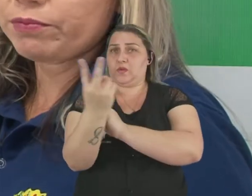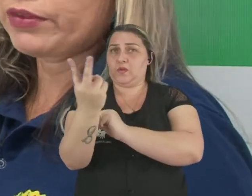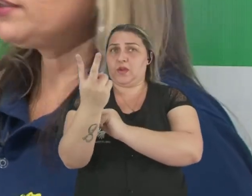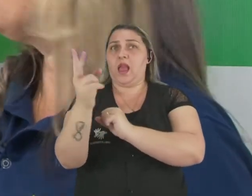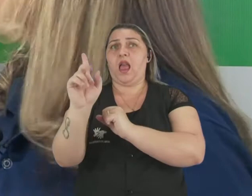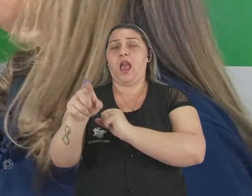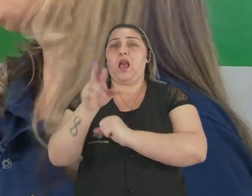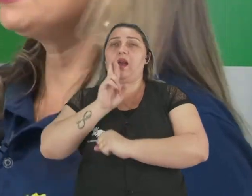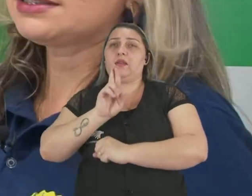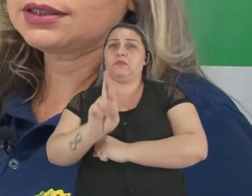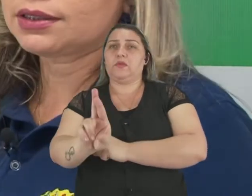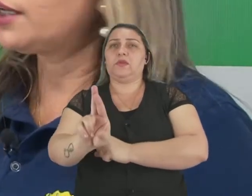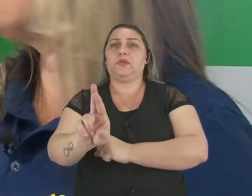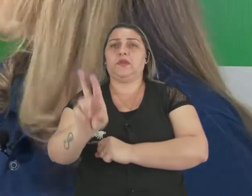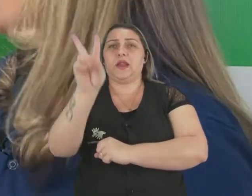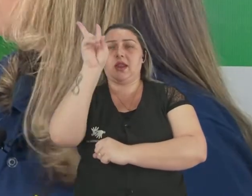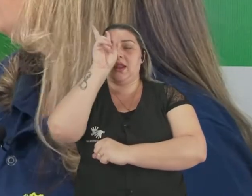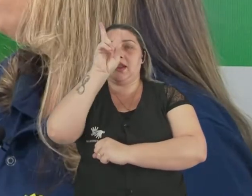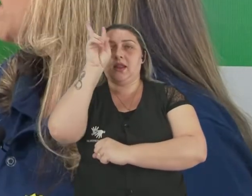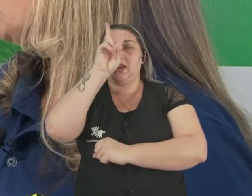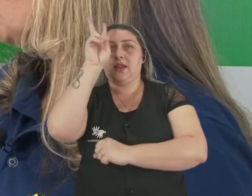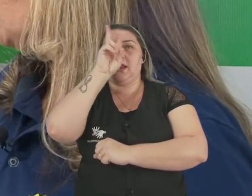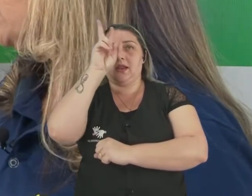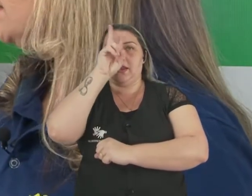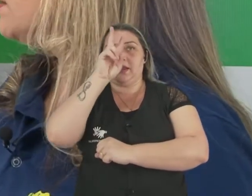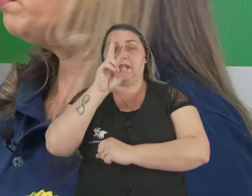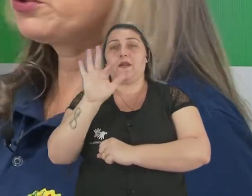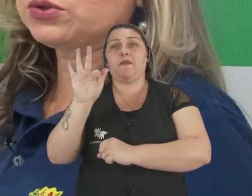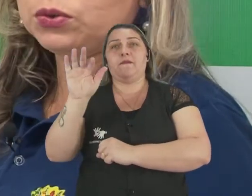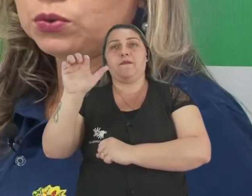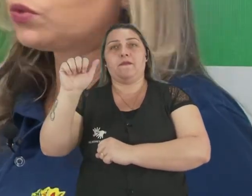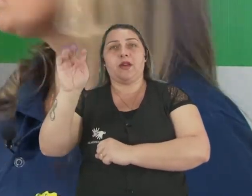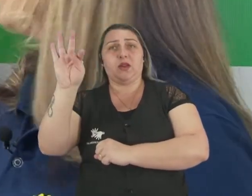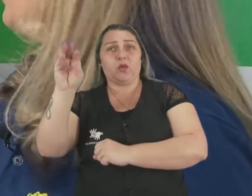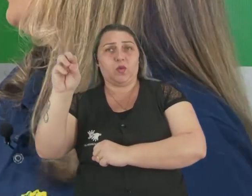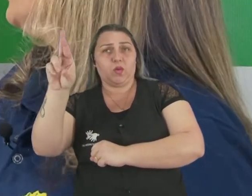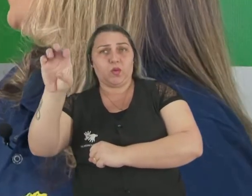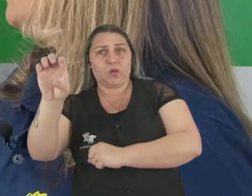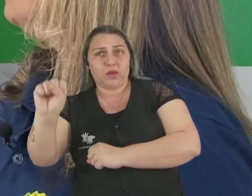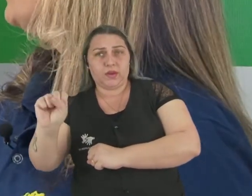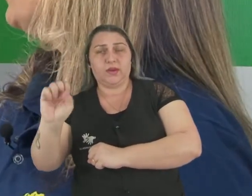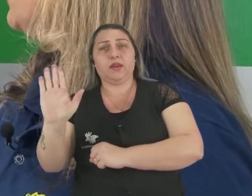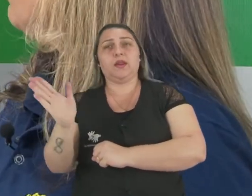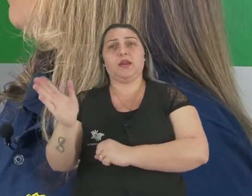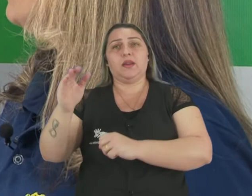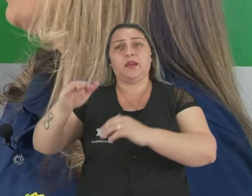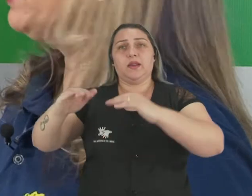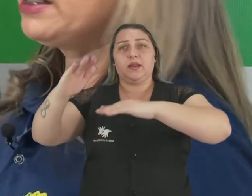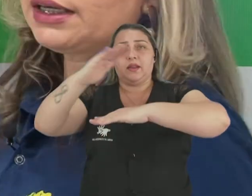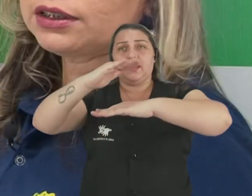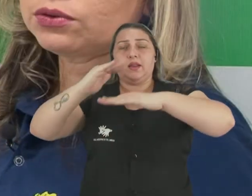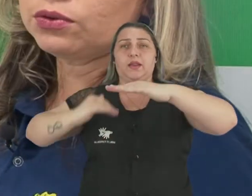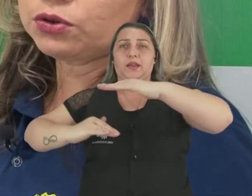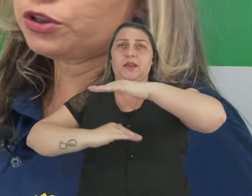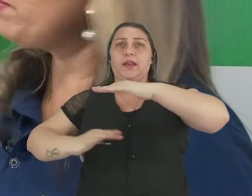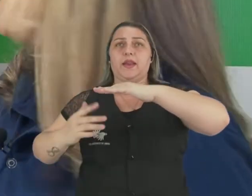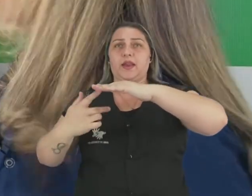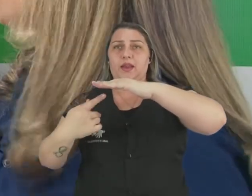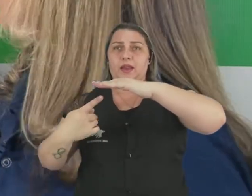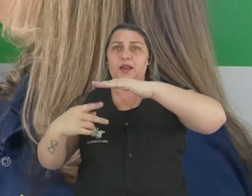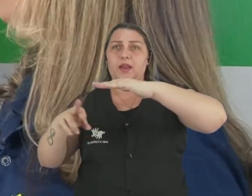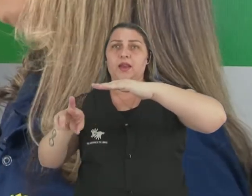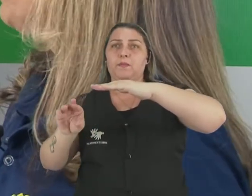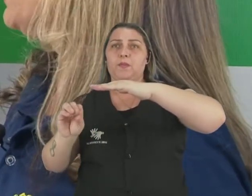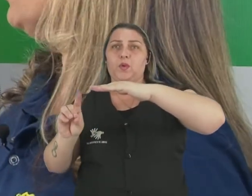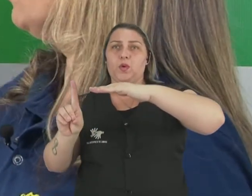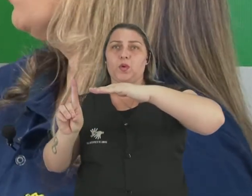produto, né? Então, lembre-se desses termos. Fatores, produtos, né? O de cima é o multiplicando, o de